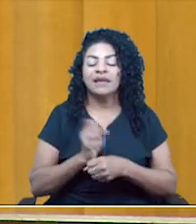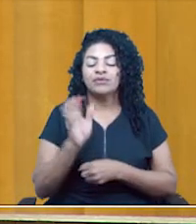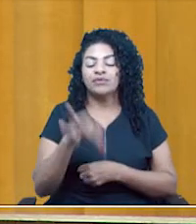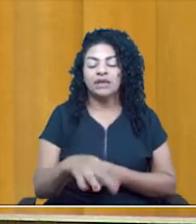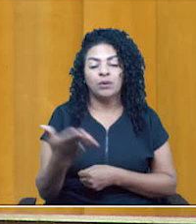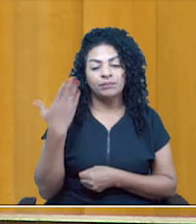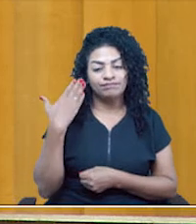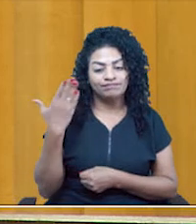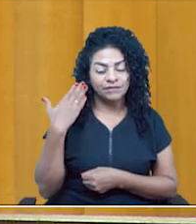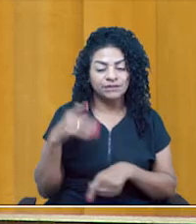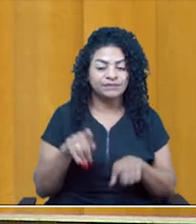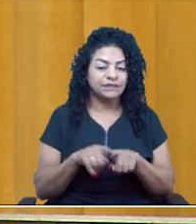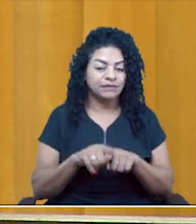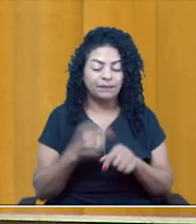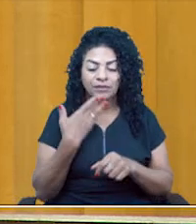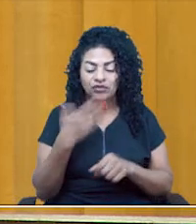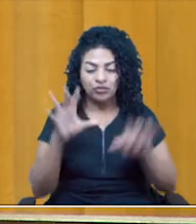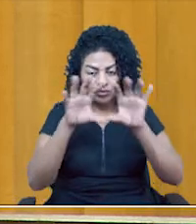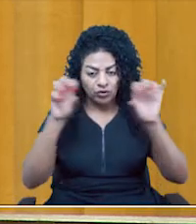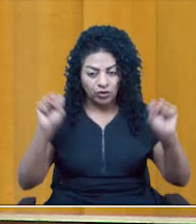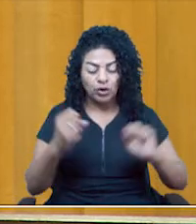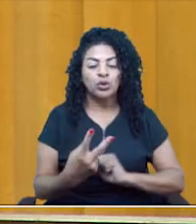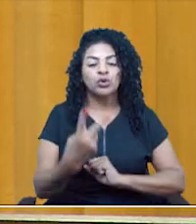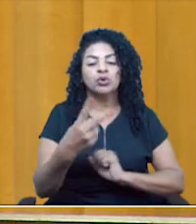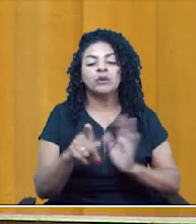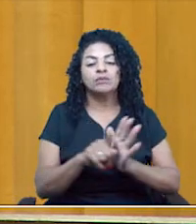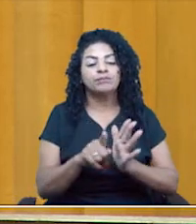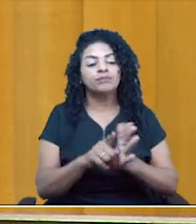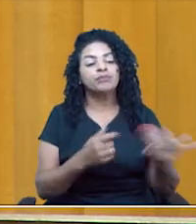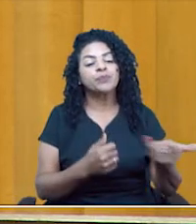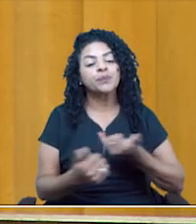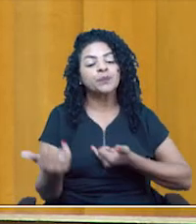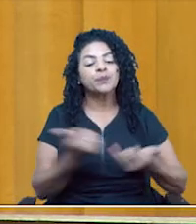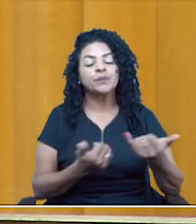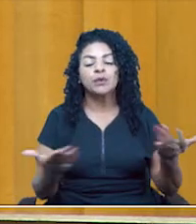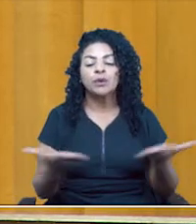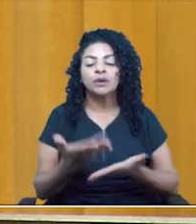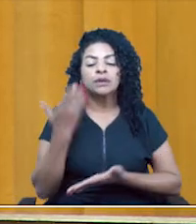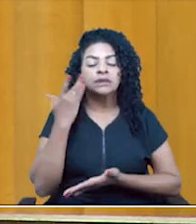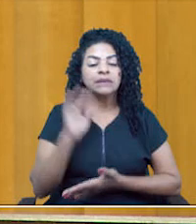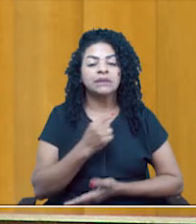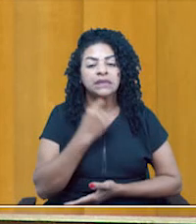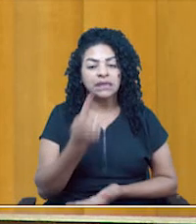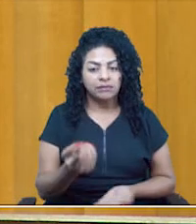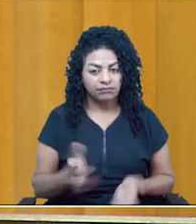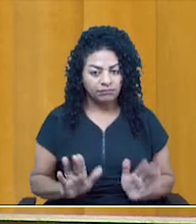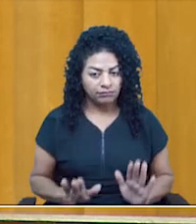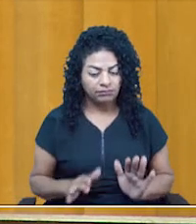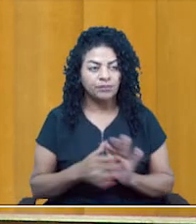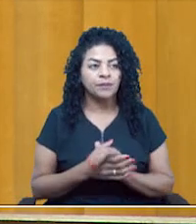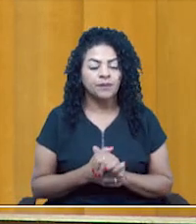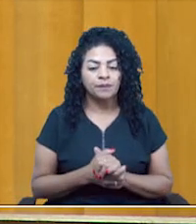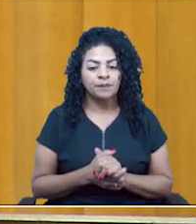pediu aos todos os tribunais que informassem duas coisas muito importantes que até hoje ninguém sabe. Muitos tribunais também não sabem. Não são